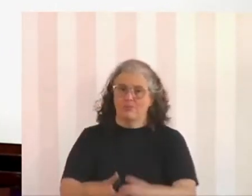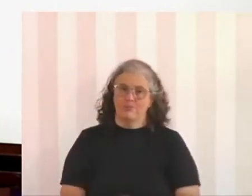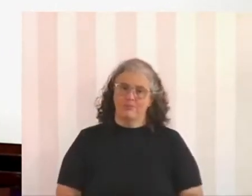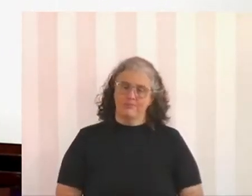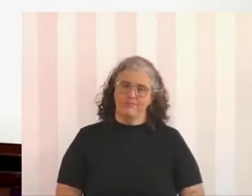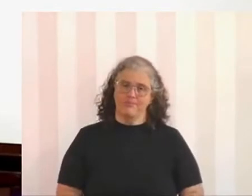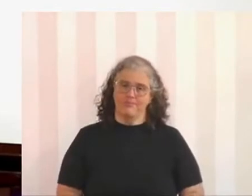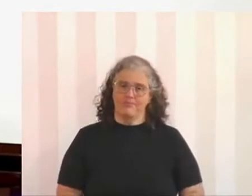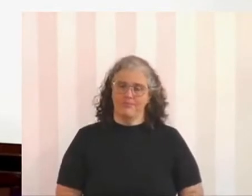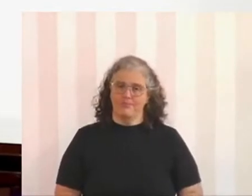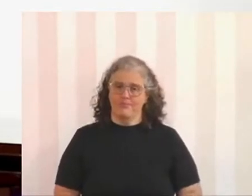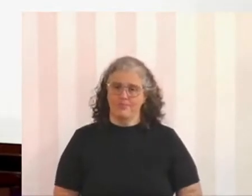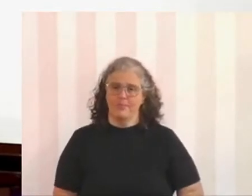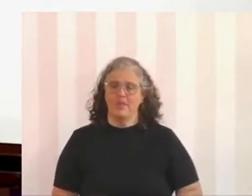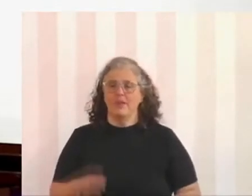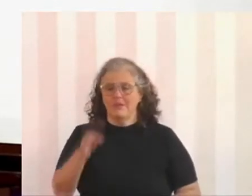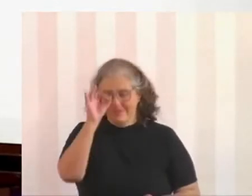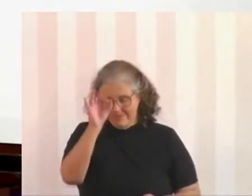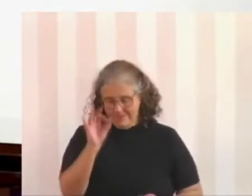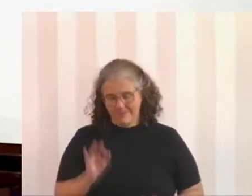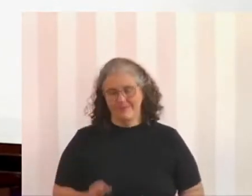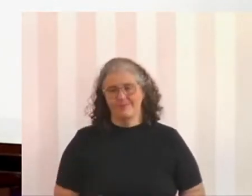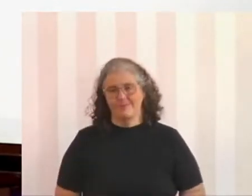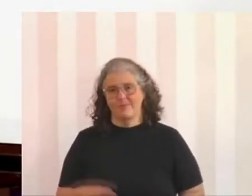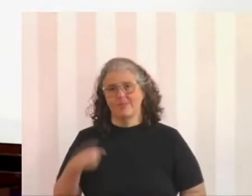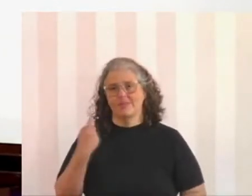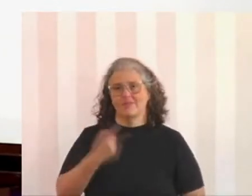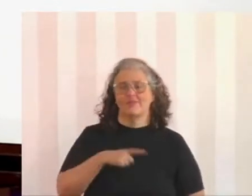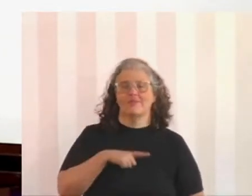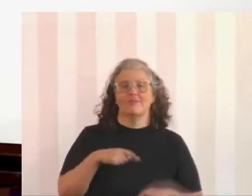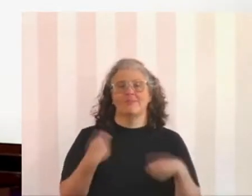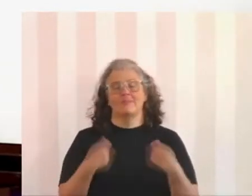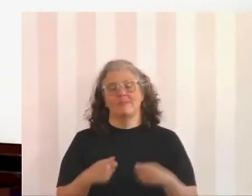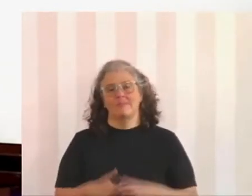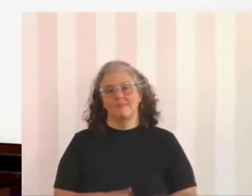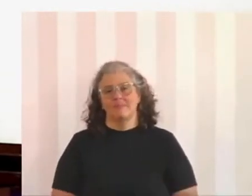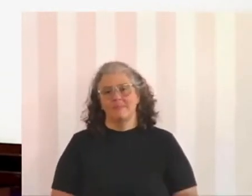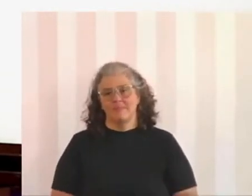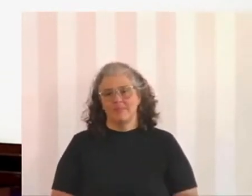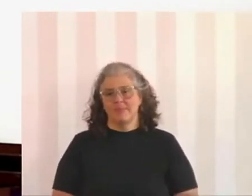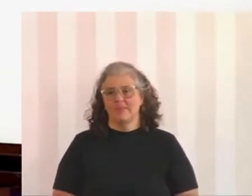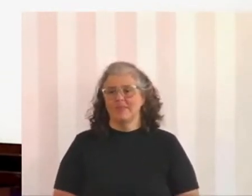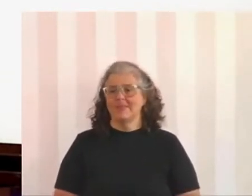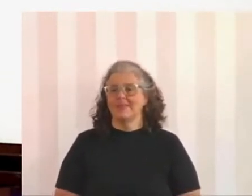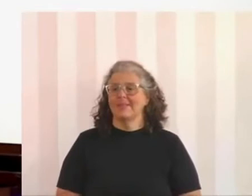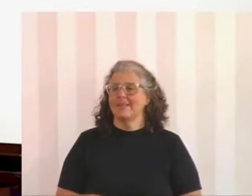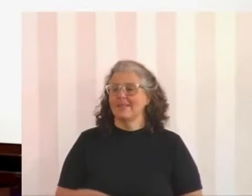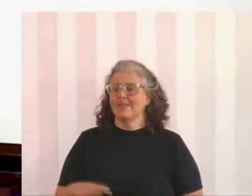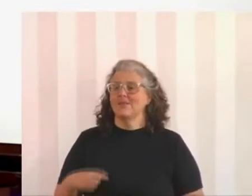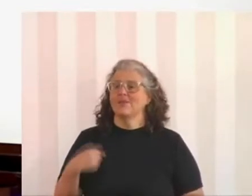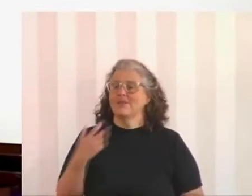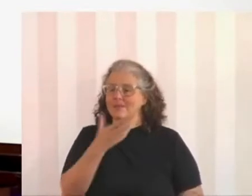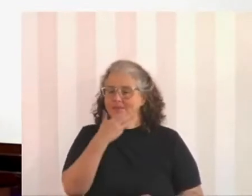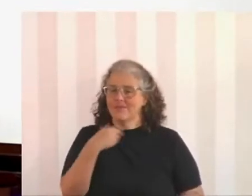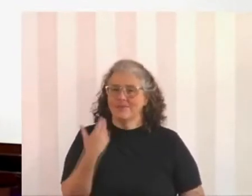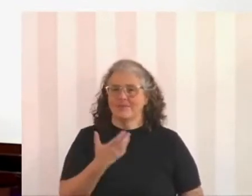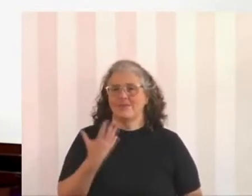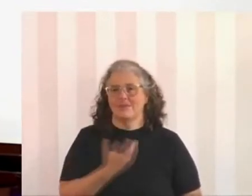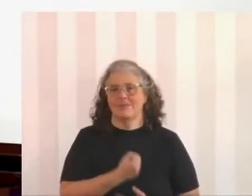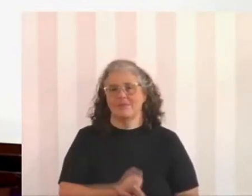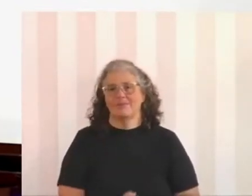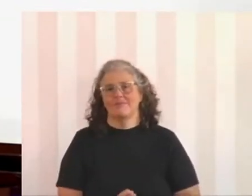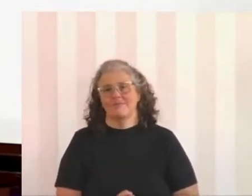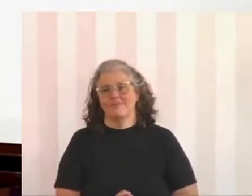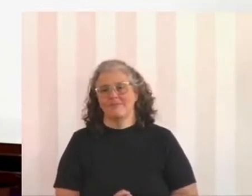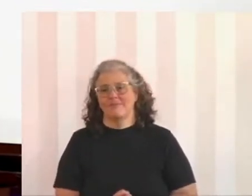em nós, é a certeza que o seu Salvador é o meu Salvador, e a eternidade que está garantida para você, também está garantida para mim,